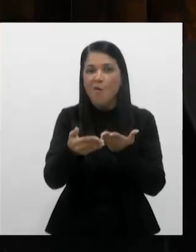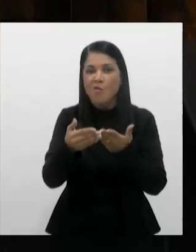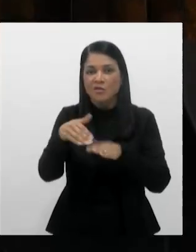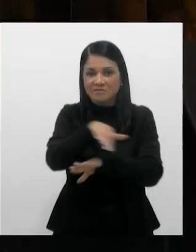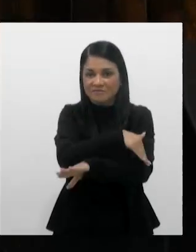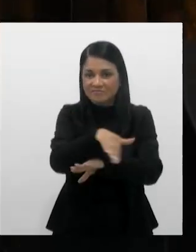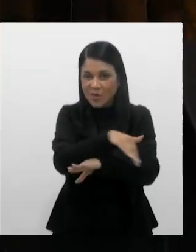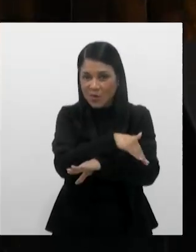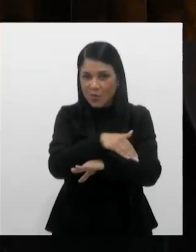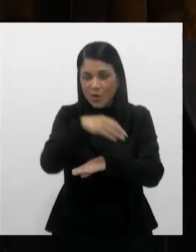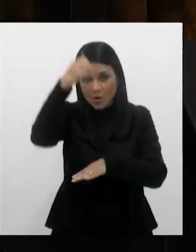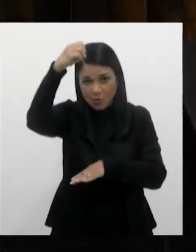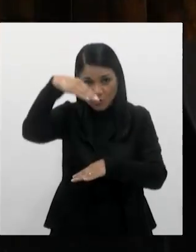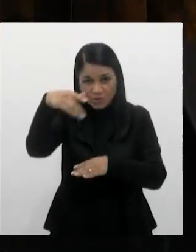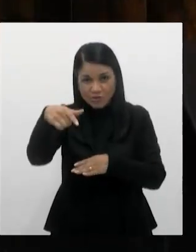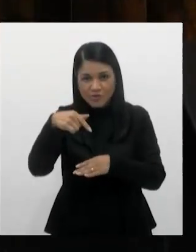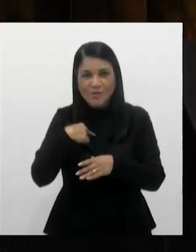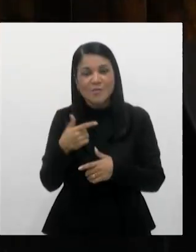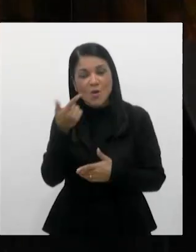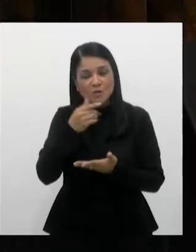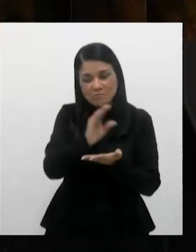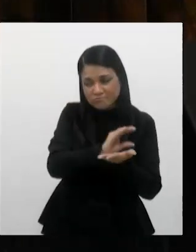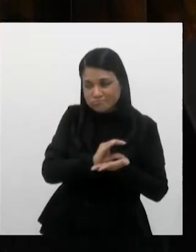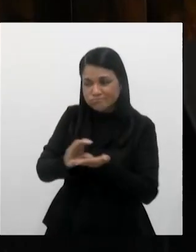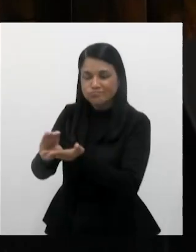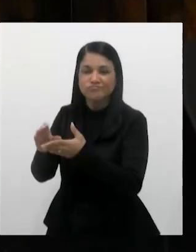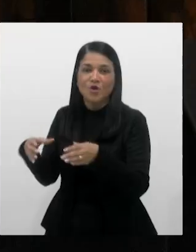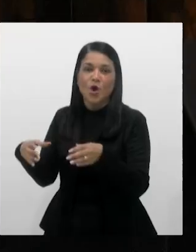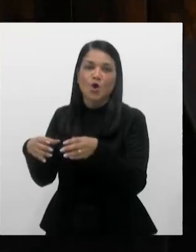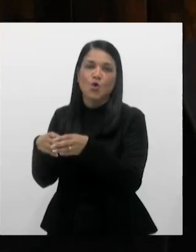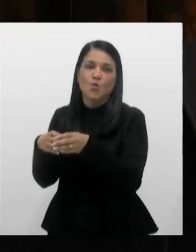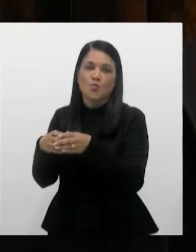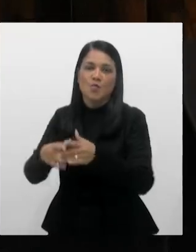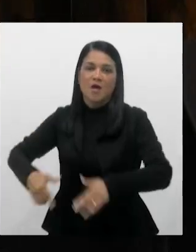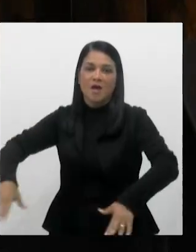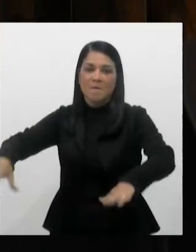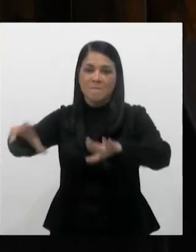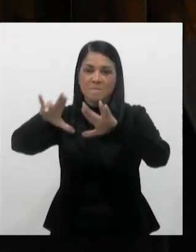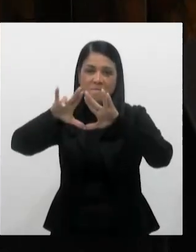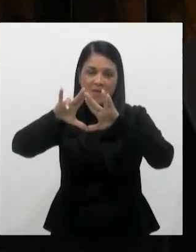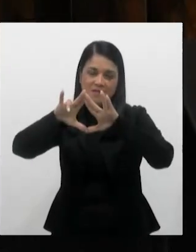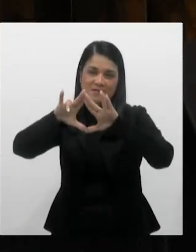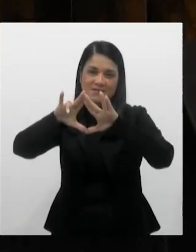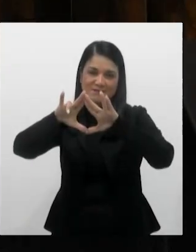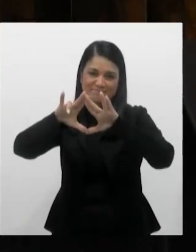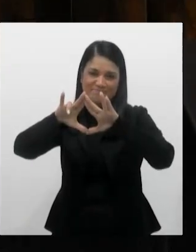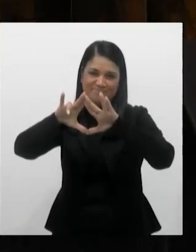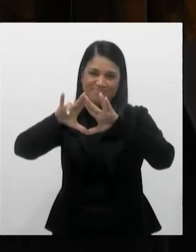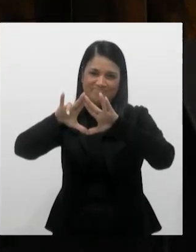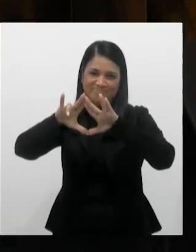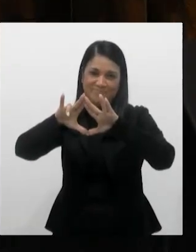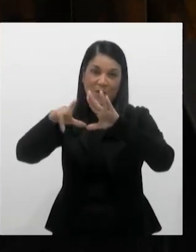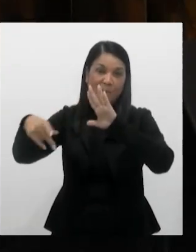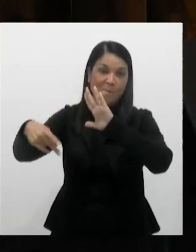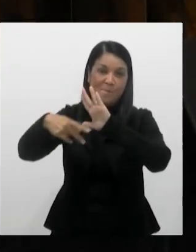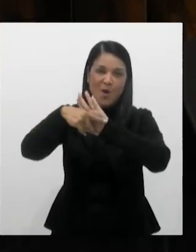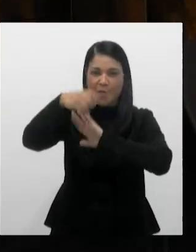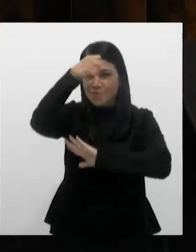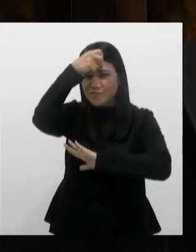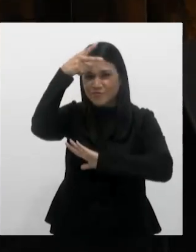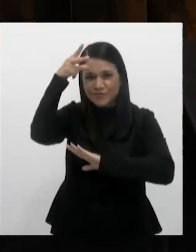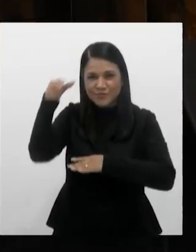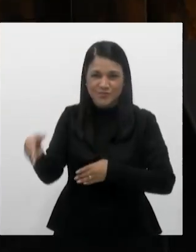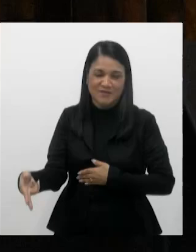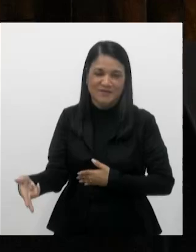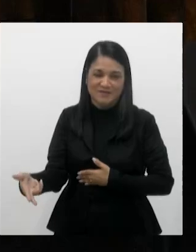custear a milícia armada dele. A milícia armada do Eduardo Paes. Então, presidente, população